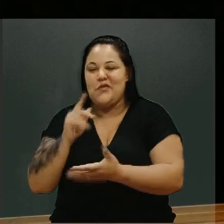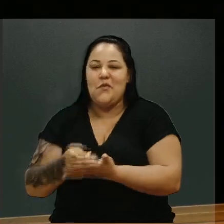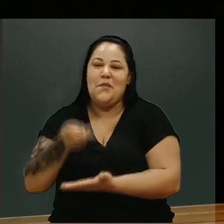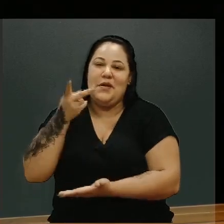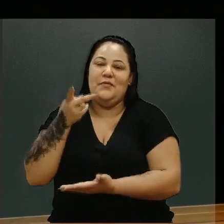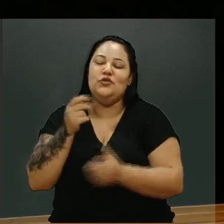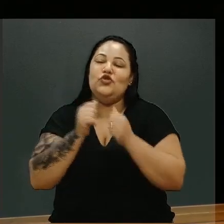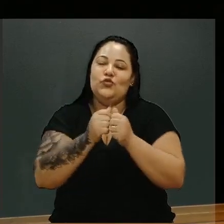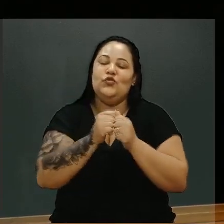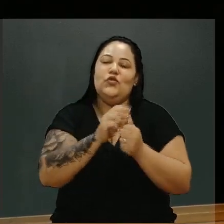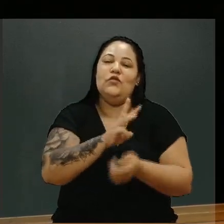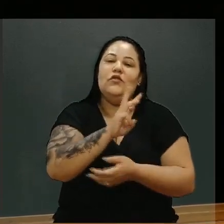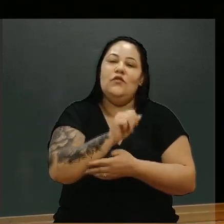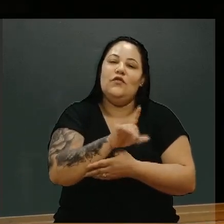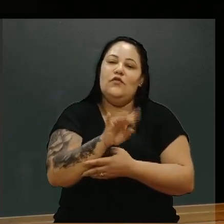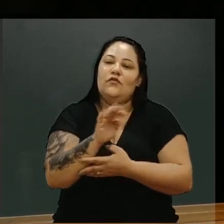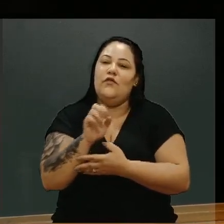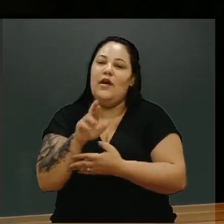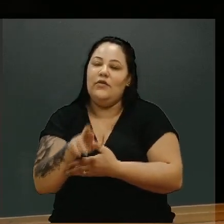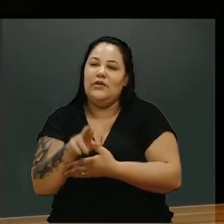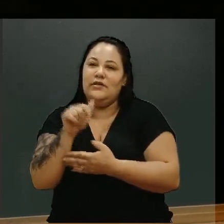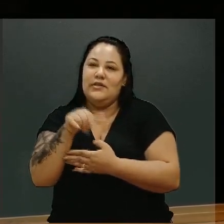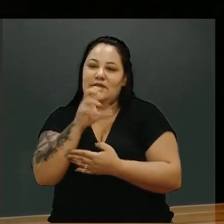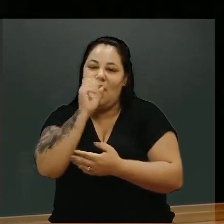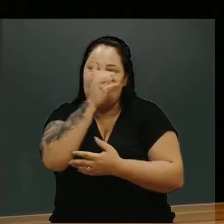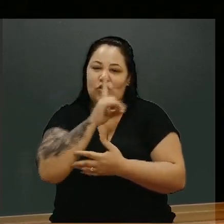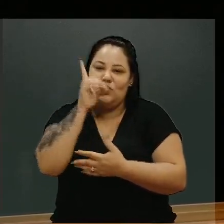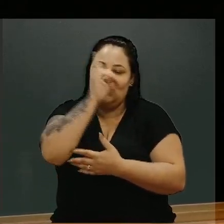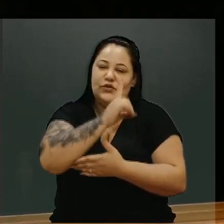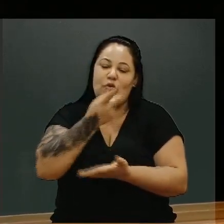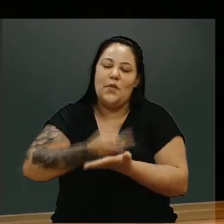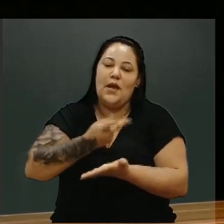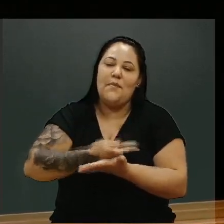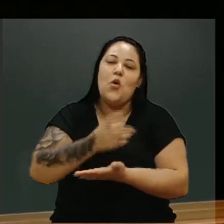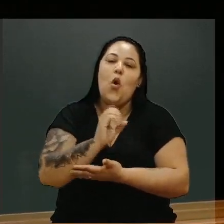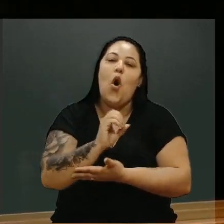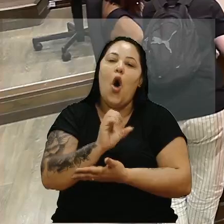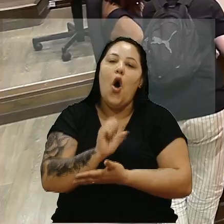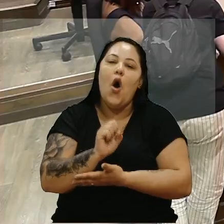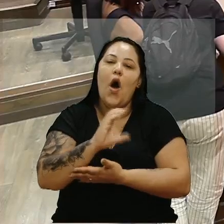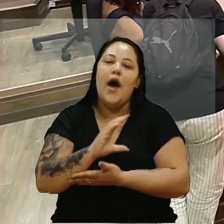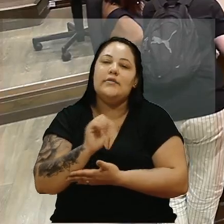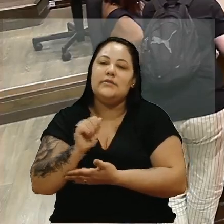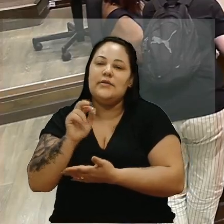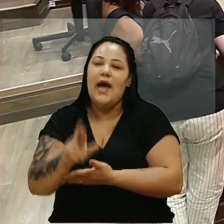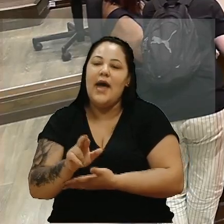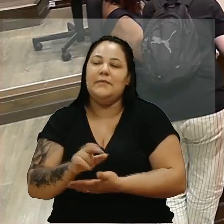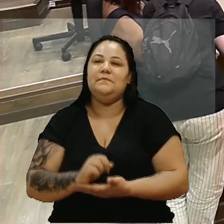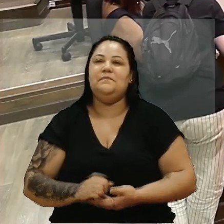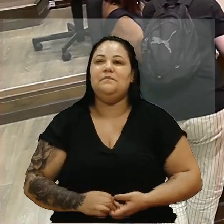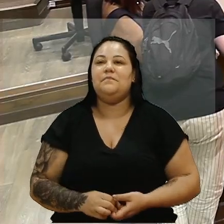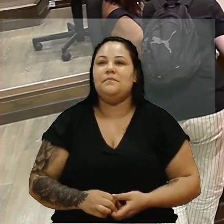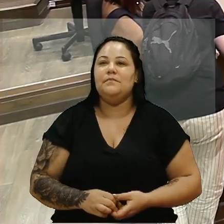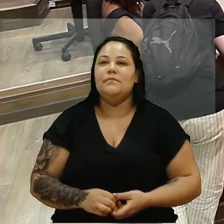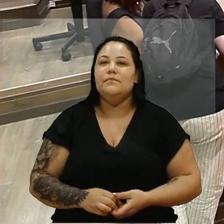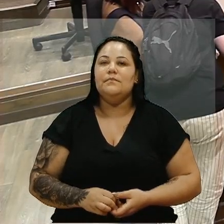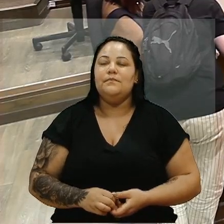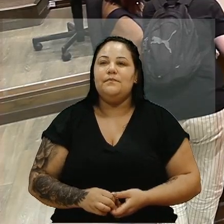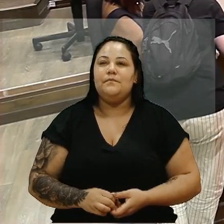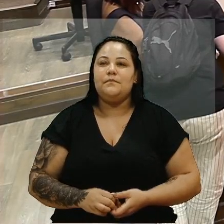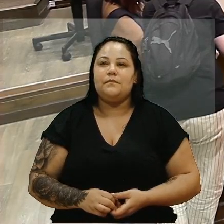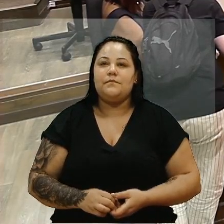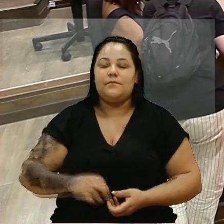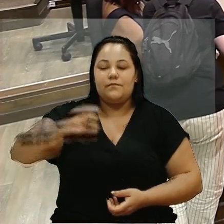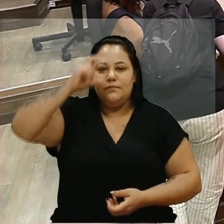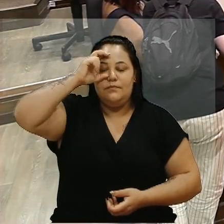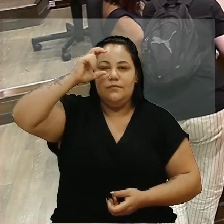Walter Salles, nesse final de semana, no prêmio Oscar. Obrigado, presidente. Obrigado, vereador Cláudio. Com a palavra, a vereadora Sandra